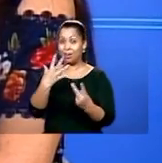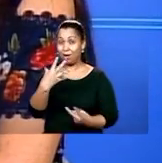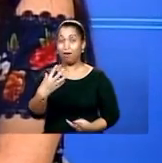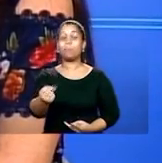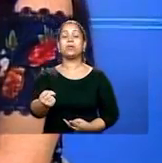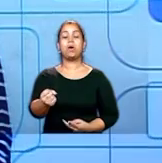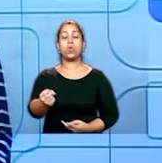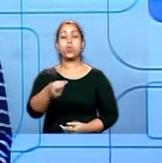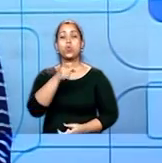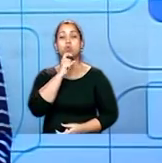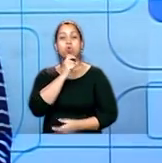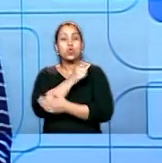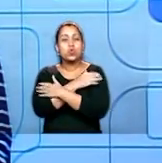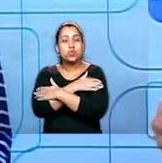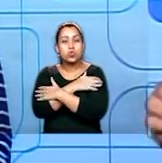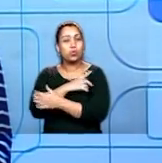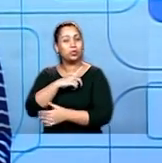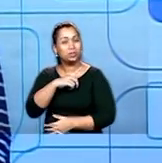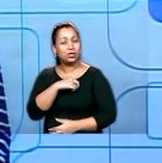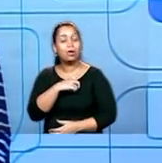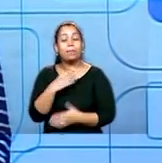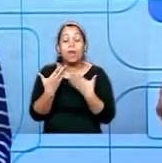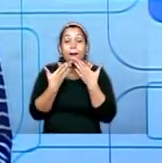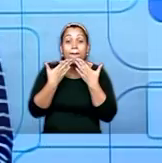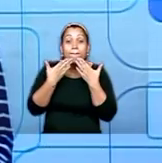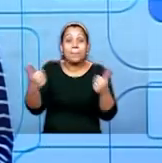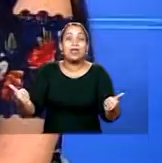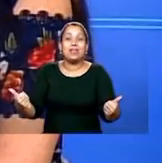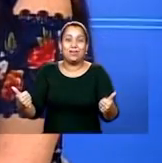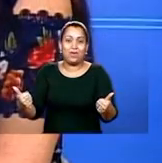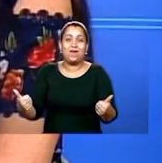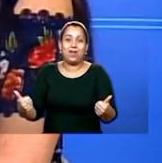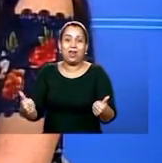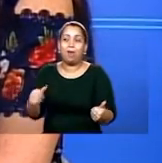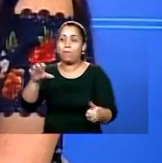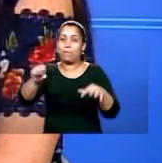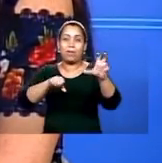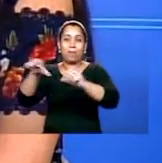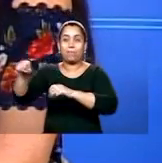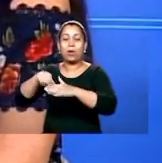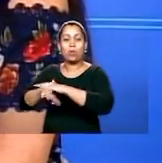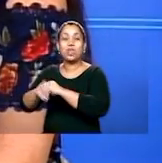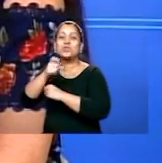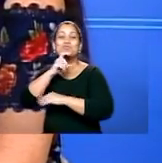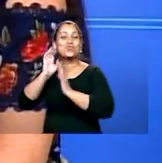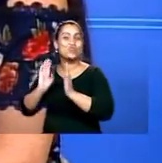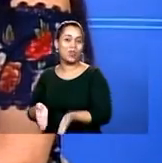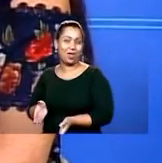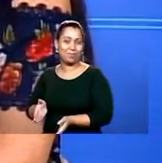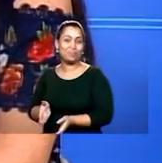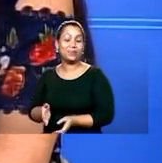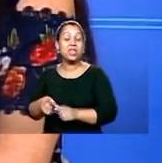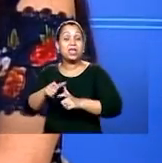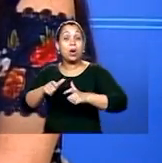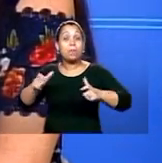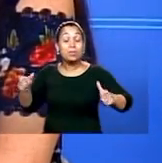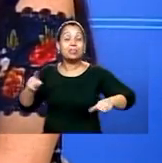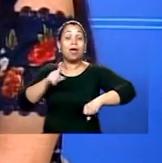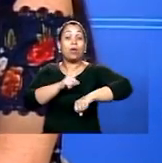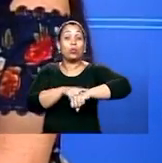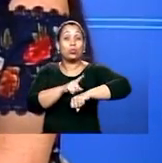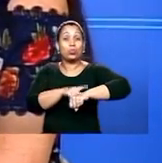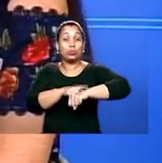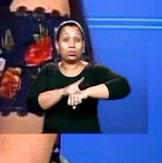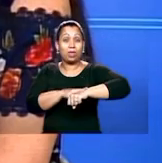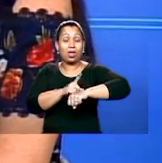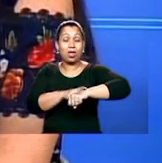né? Para a gente melhorar toda essa logística e aumentar o tempo